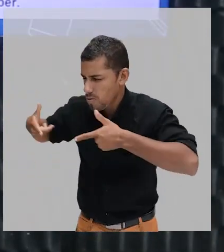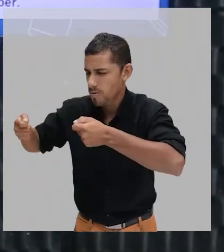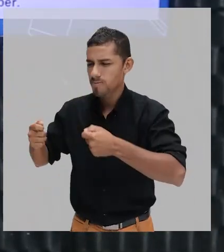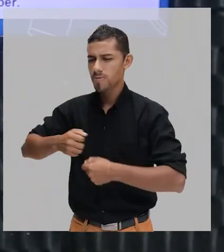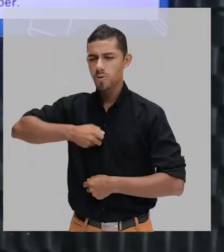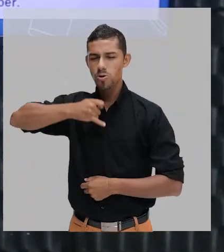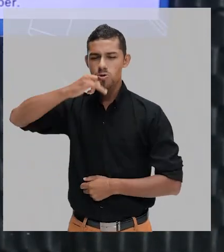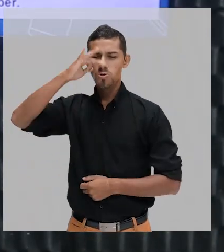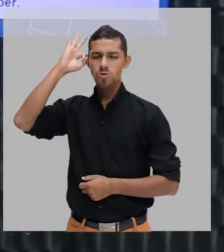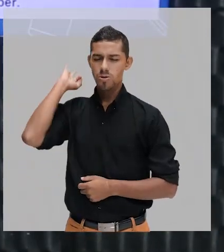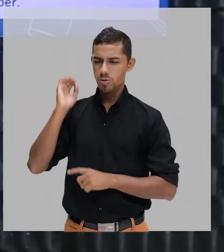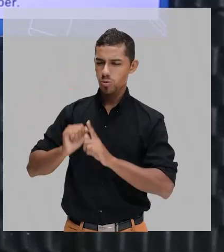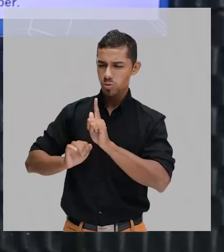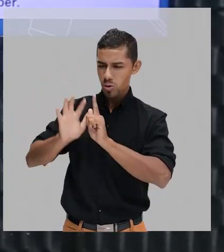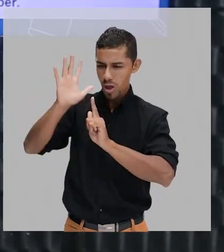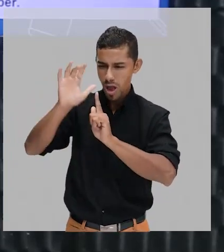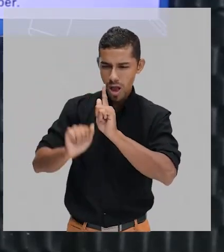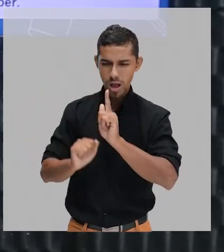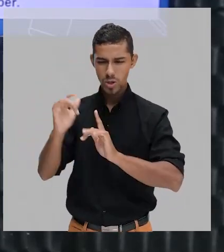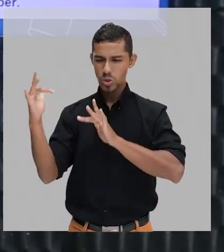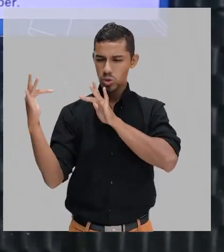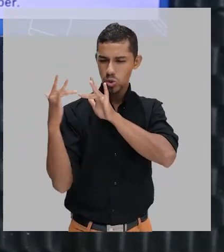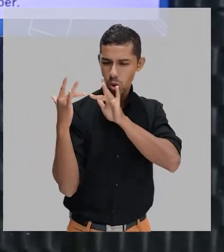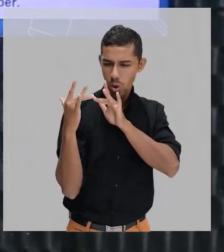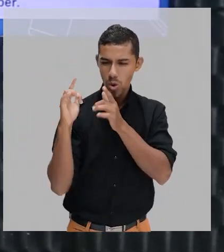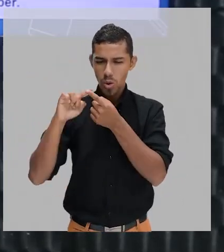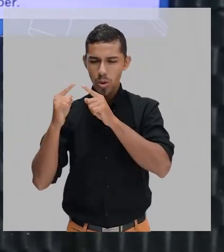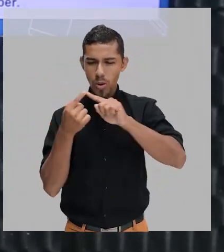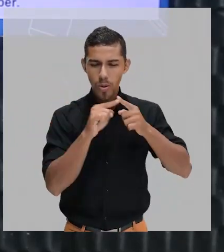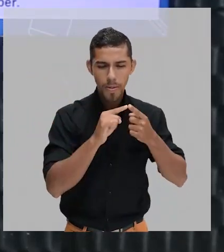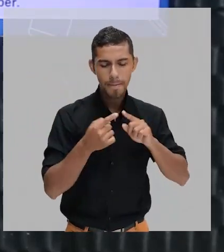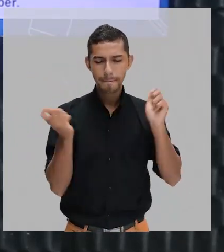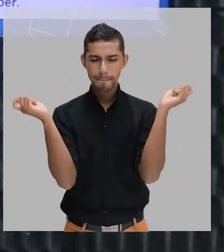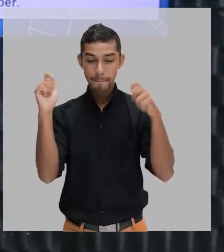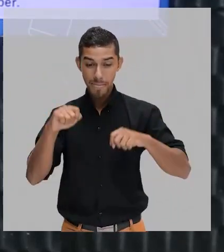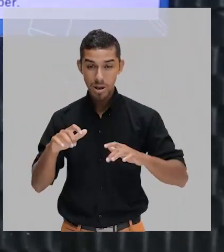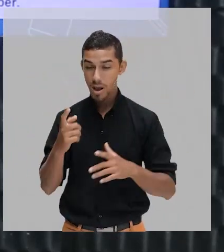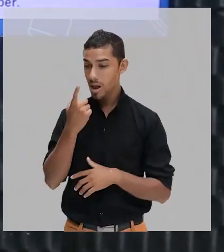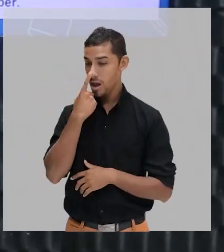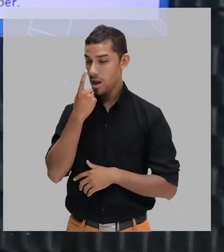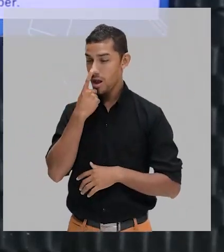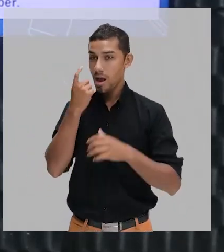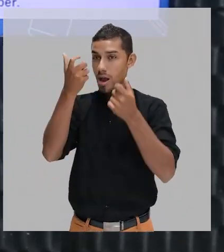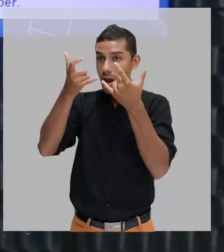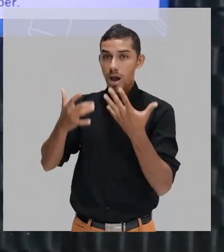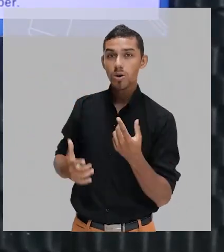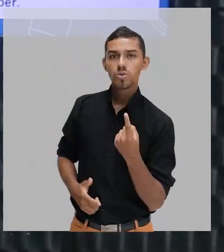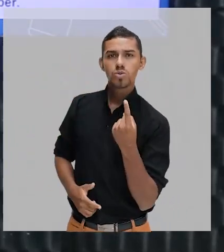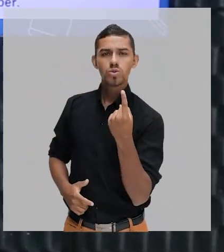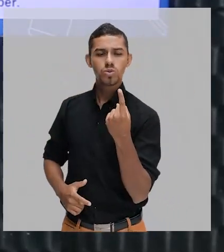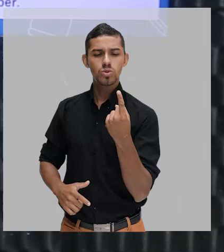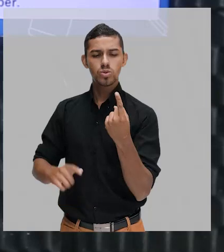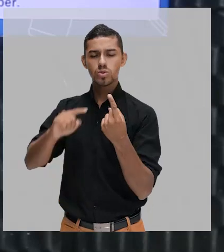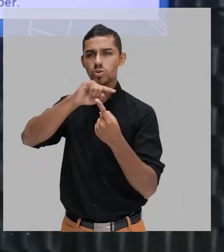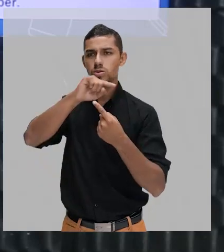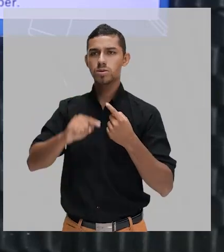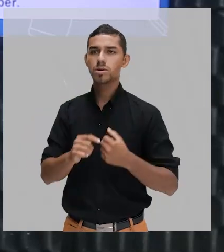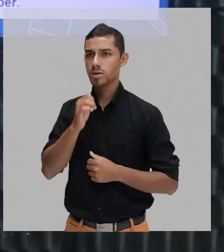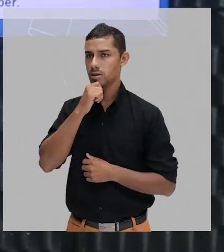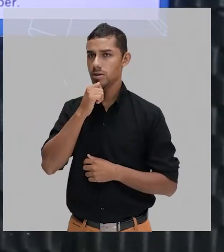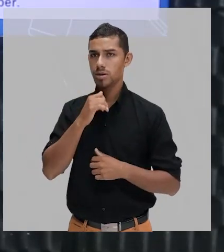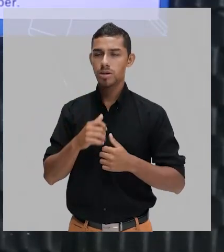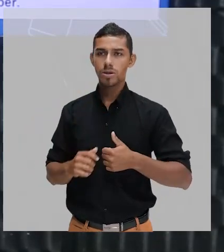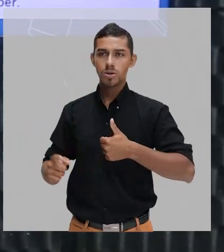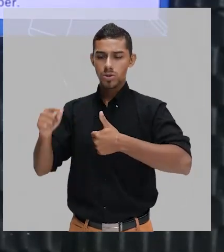velocidade, gravidade, intensidade, toque, a gente chama isso de partitura corporal. Um dedo, né, eu não vou fazer isso aqui porque a gente está gravando, mas